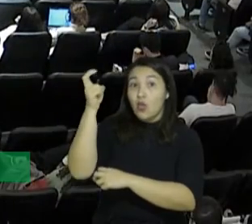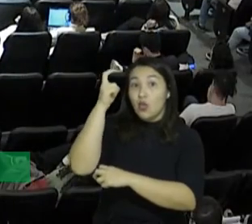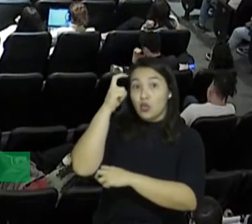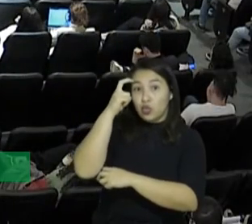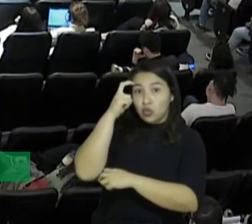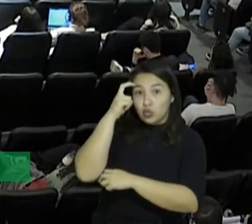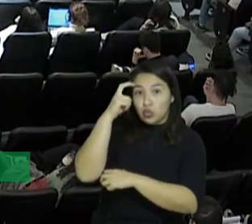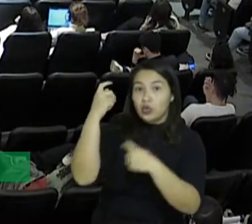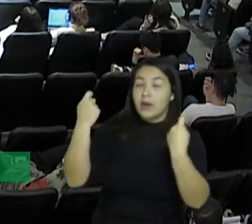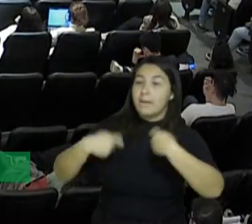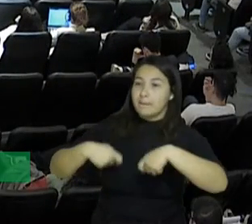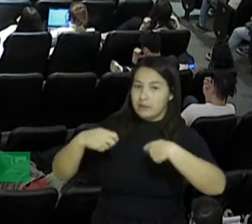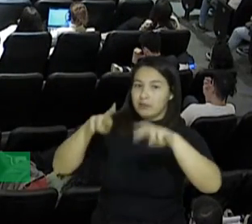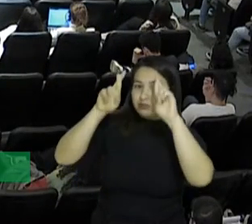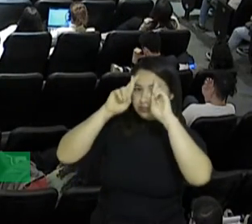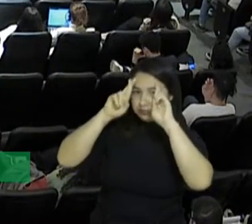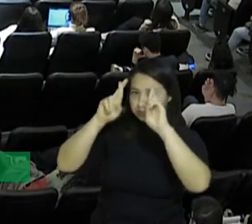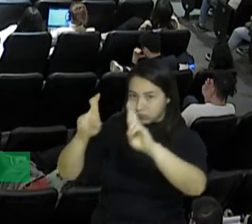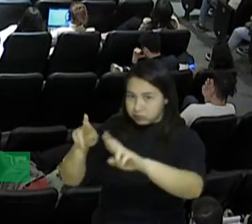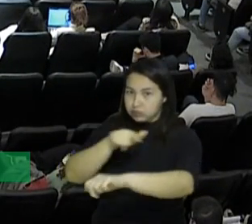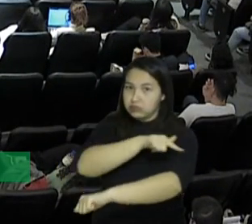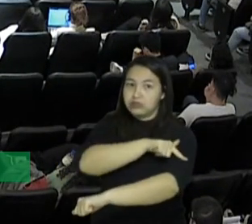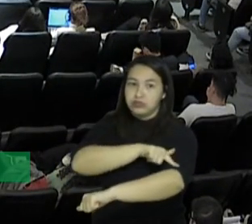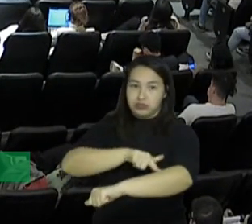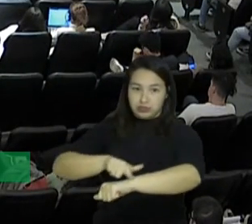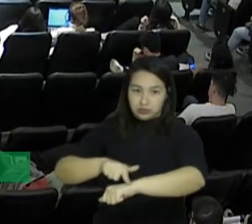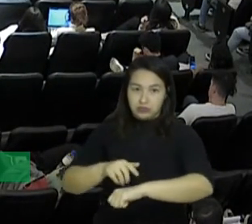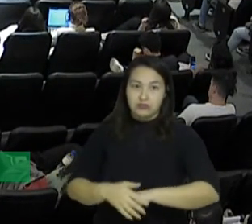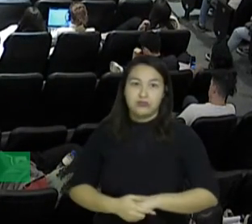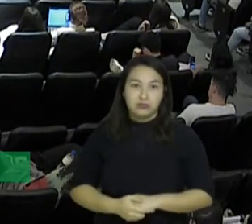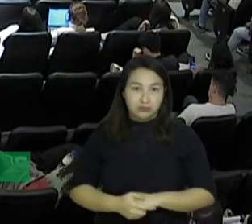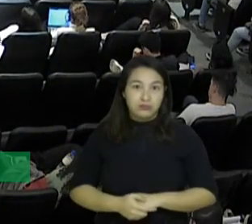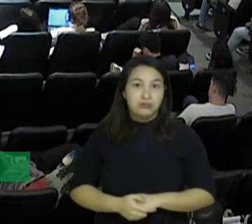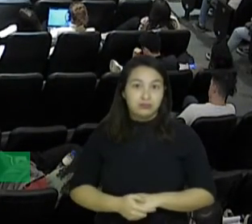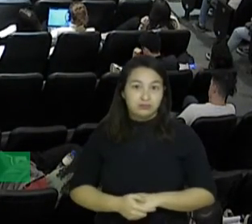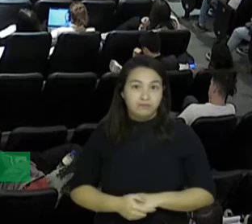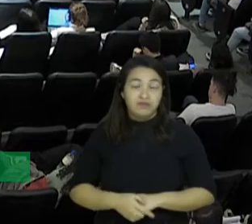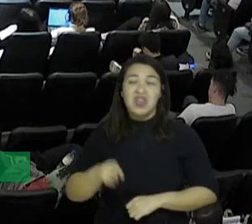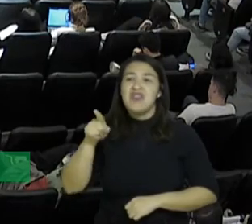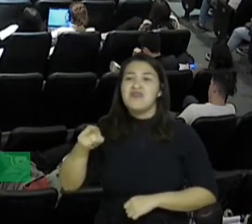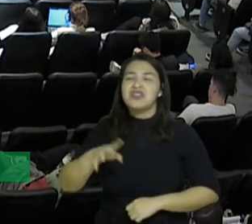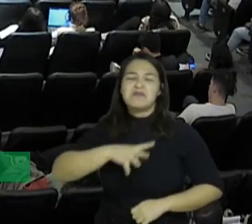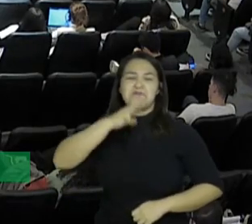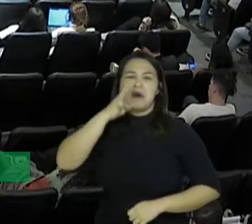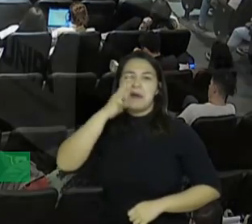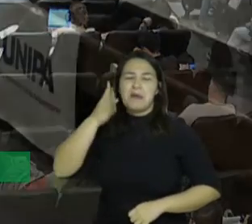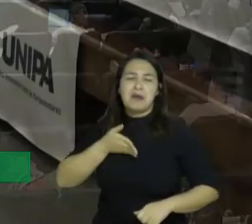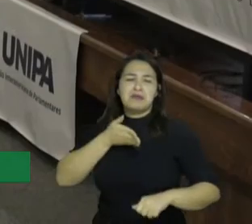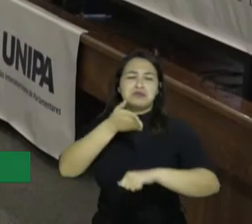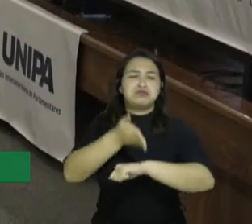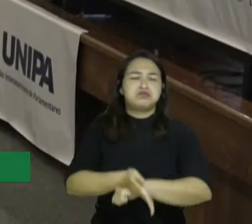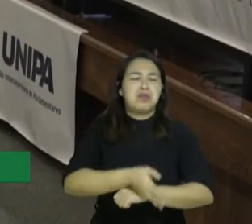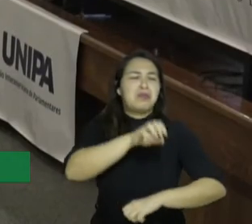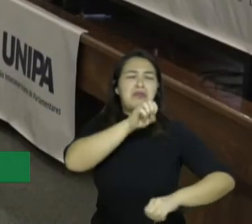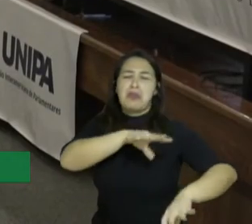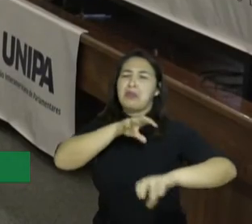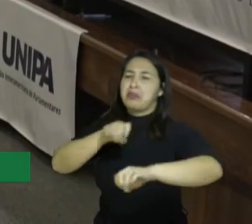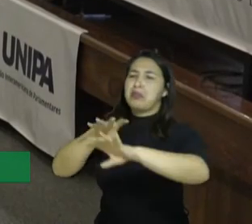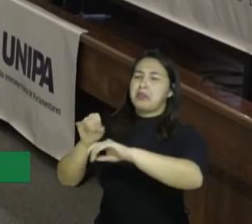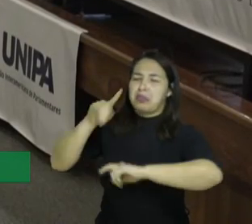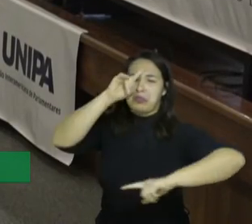se respeita que não é você que vai chegar lá e vai ditar as regras você tem que se adequar ao